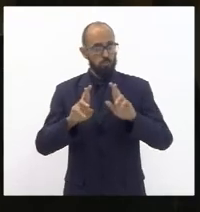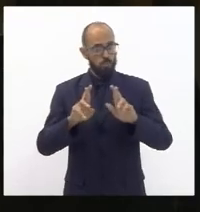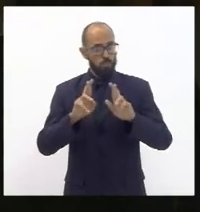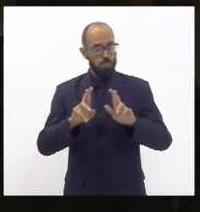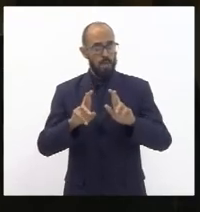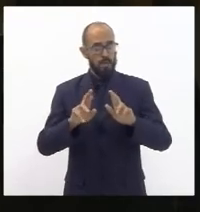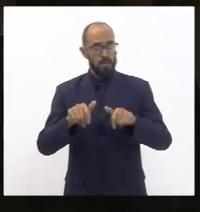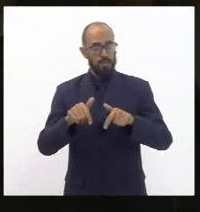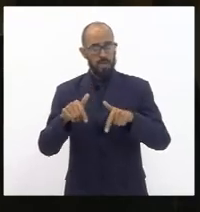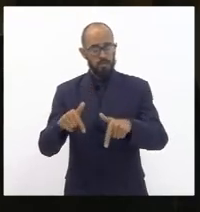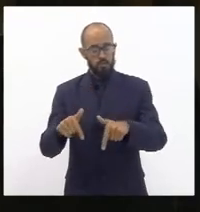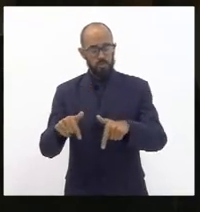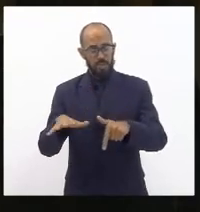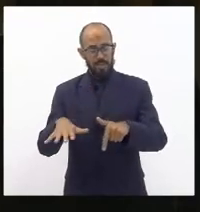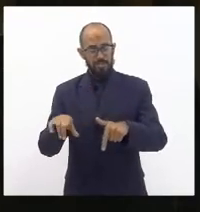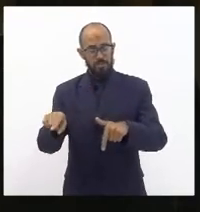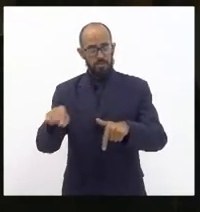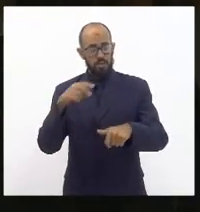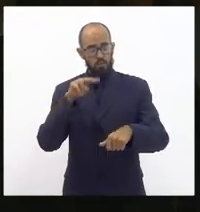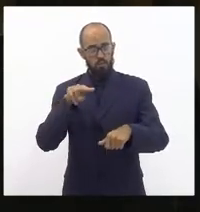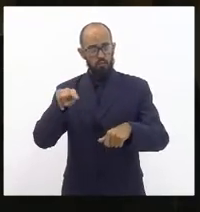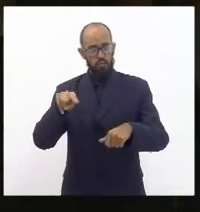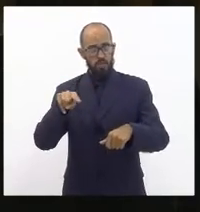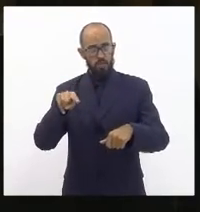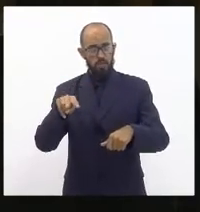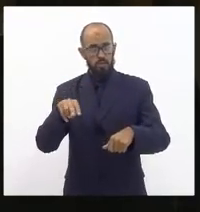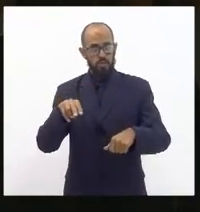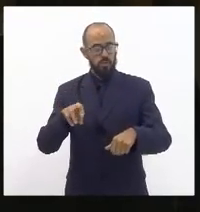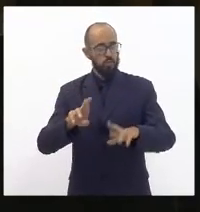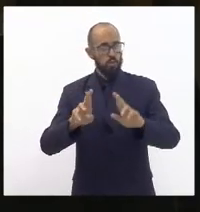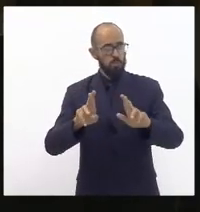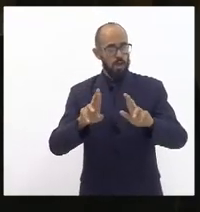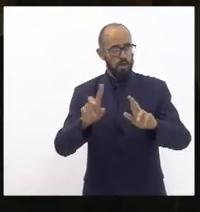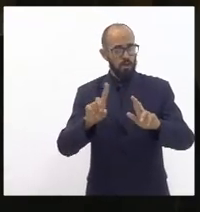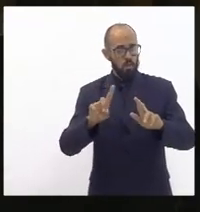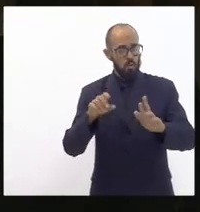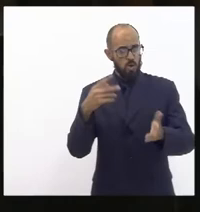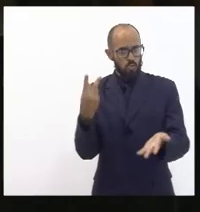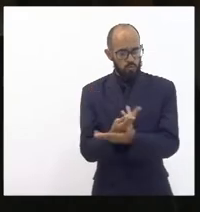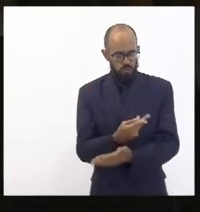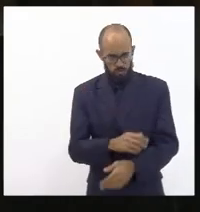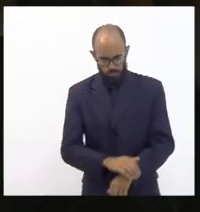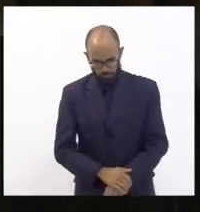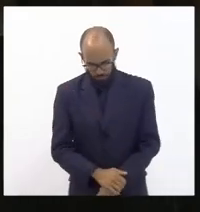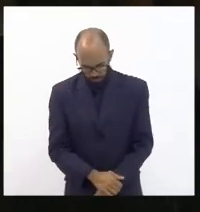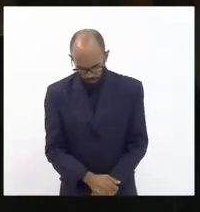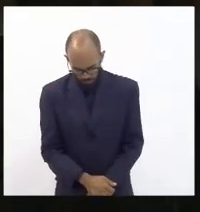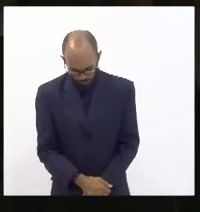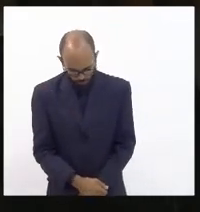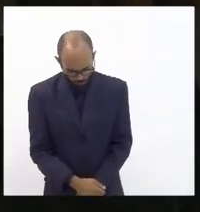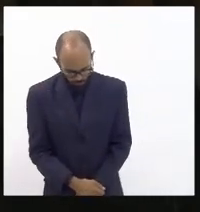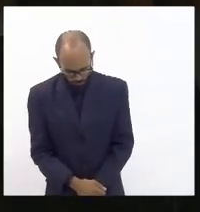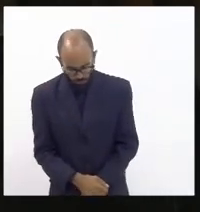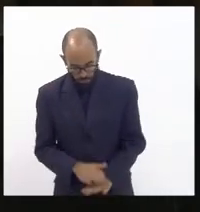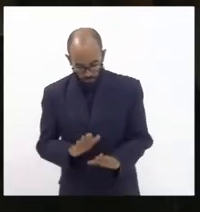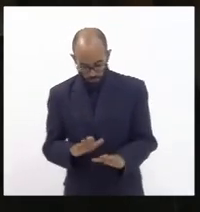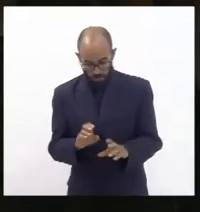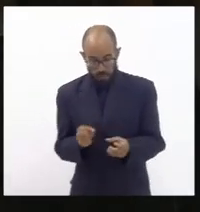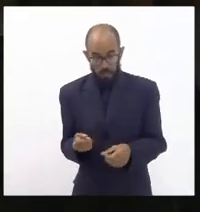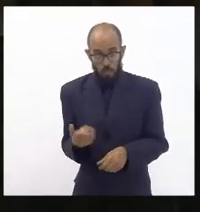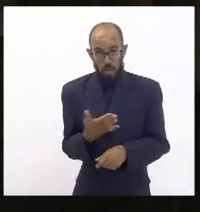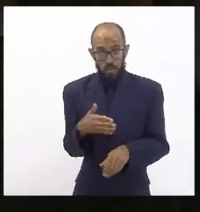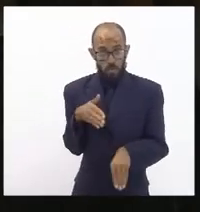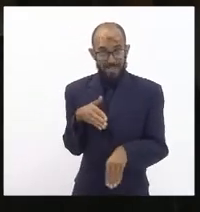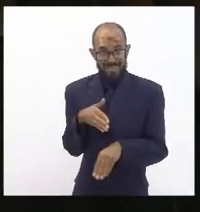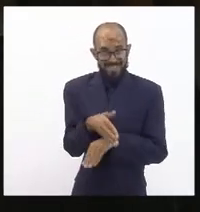que eu tenho visto de alguma das minhas fiscalizações que elas não venham se repetir Porém quando eu entrei no